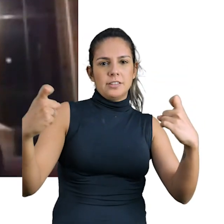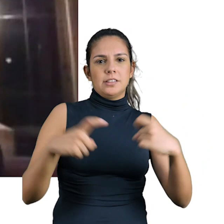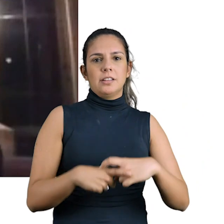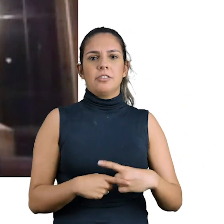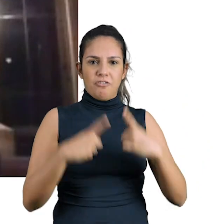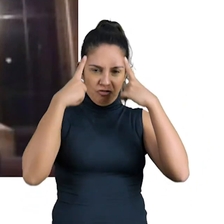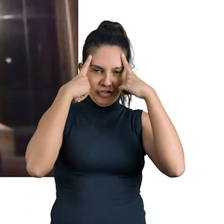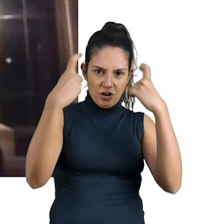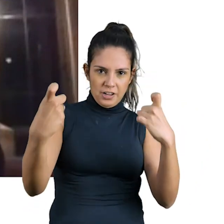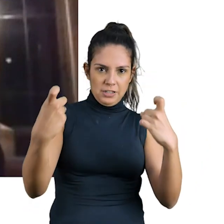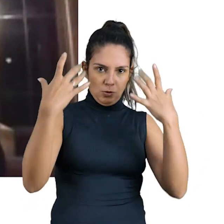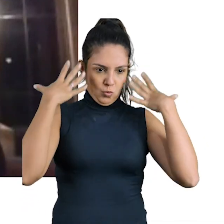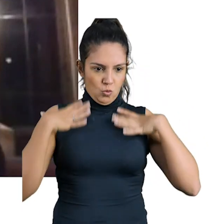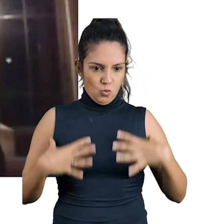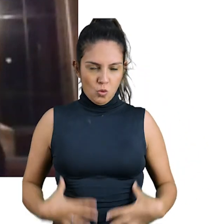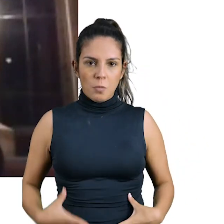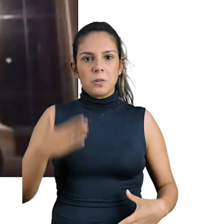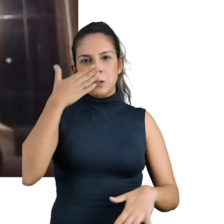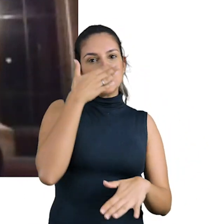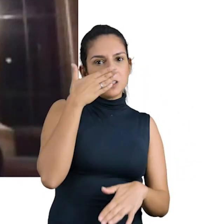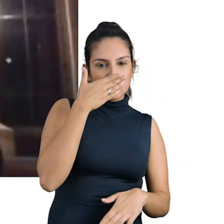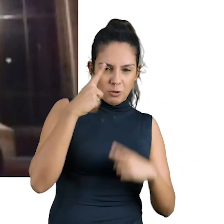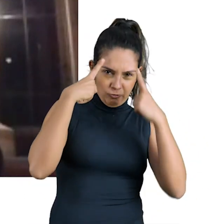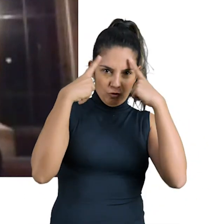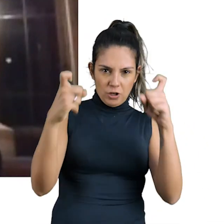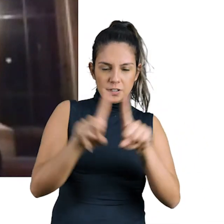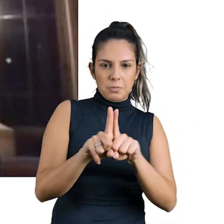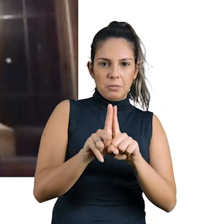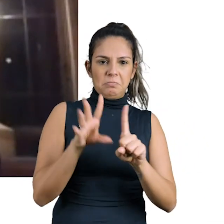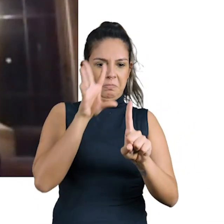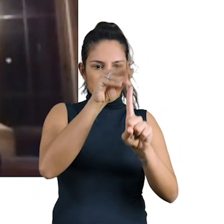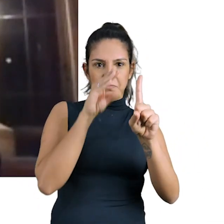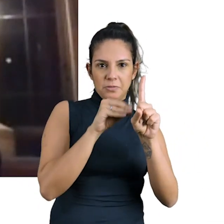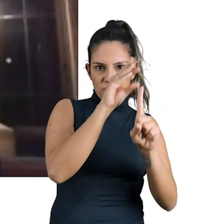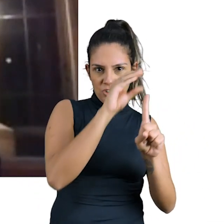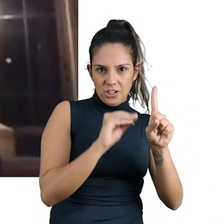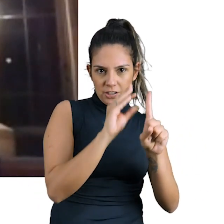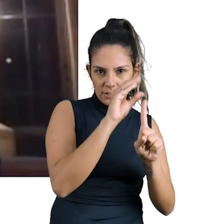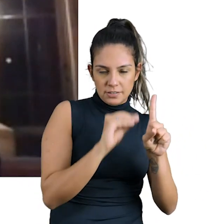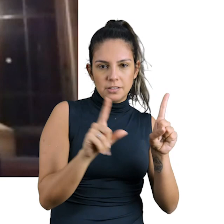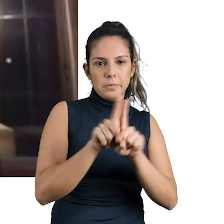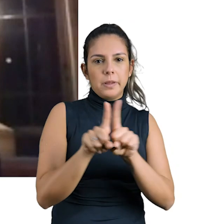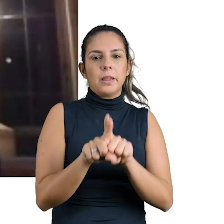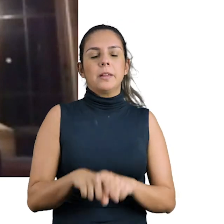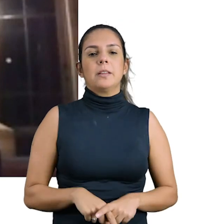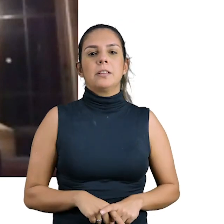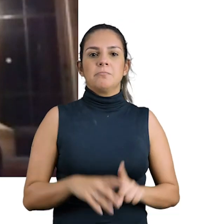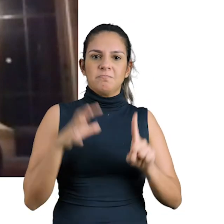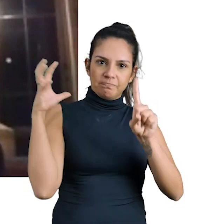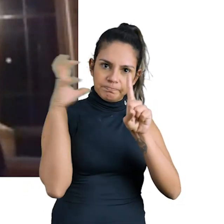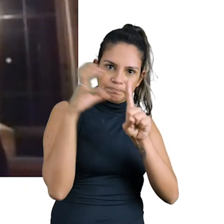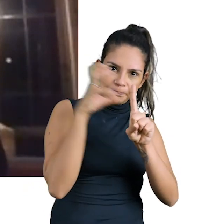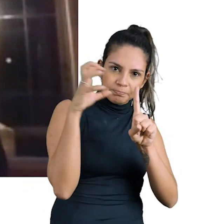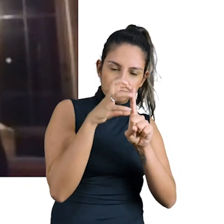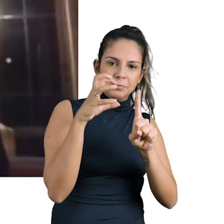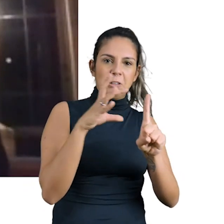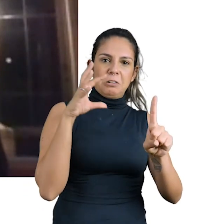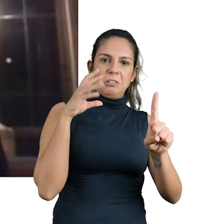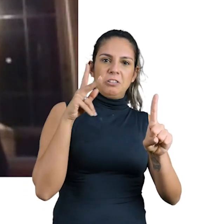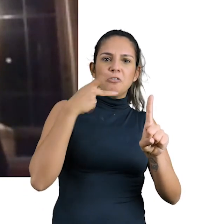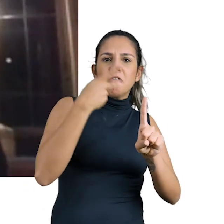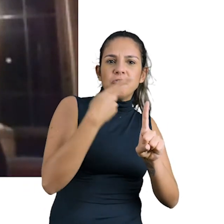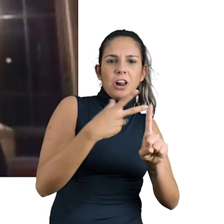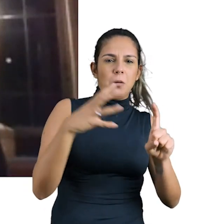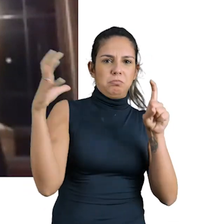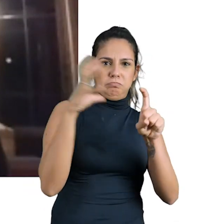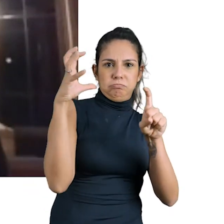ordens. A violência física e sexual, que também existe na nossa estrutura atual, e a violência moral, o